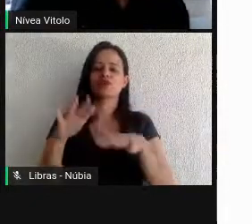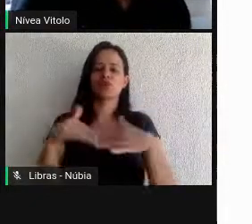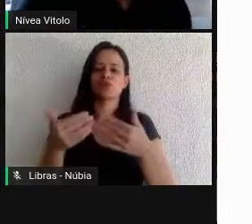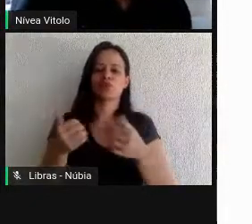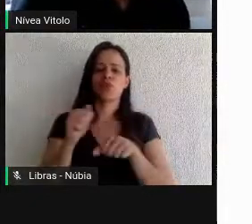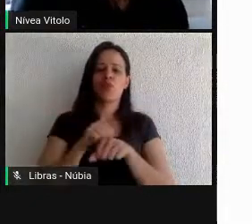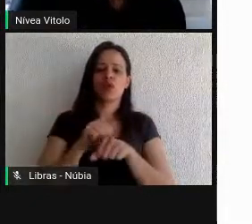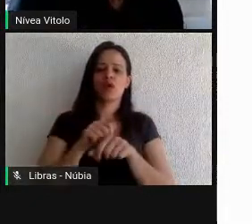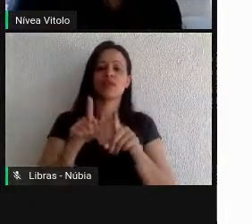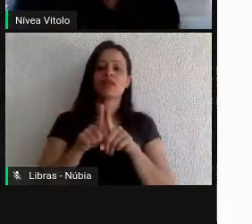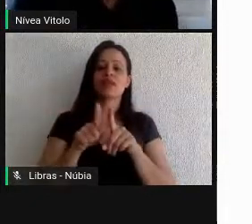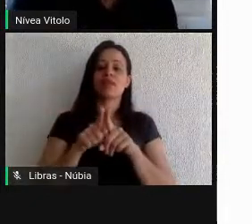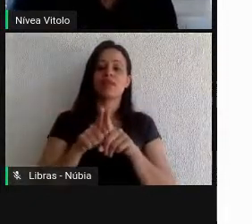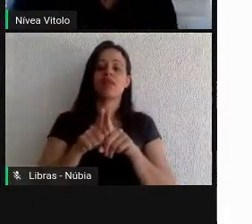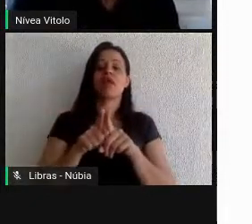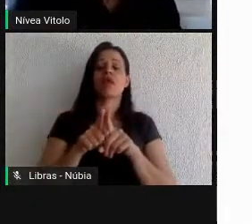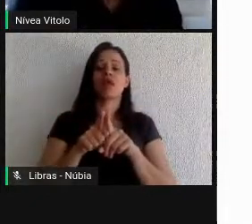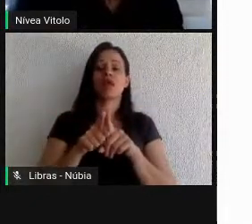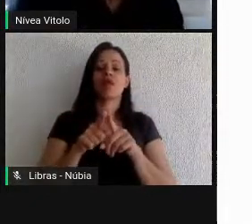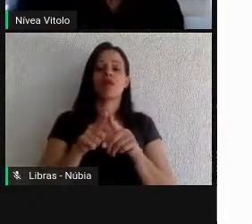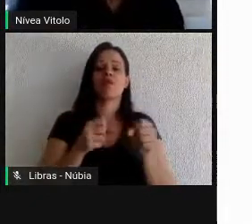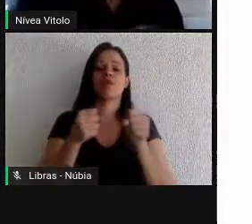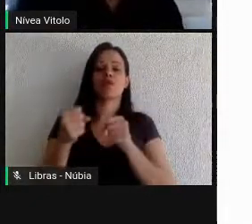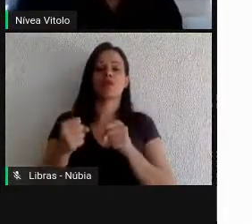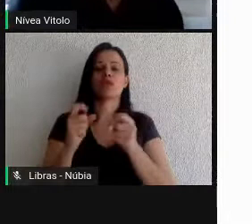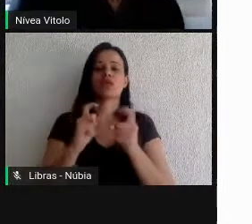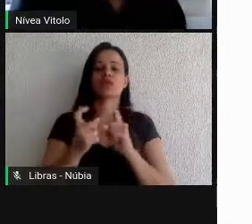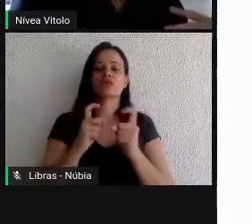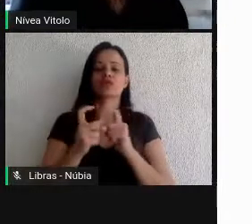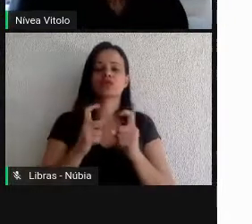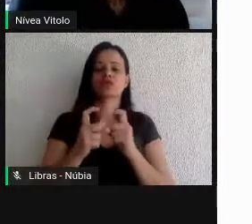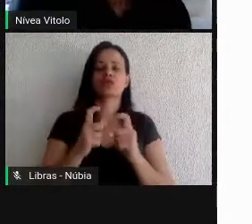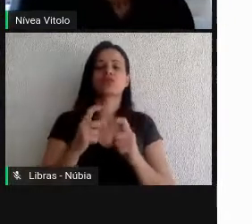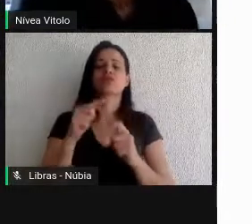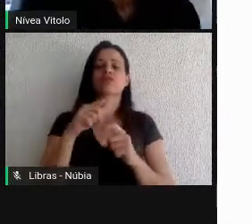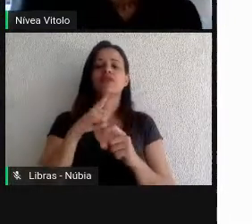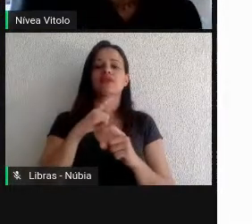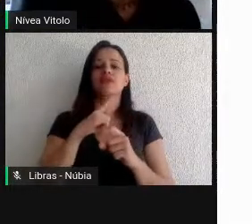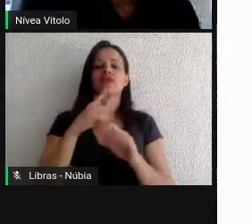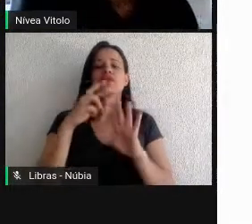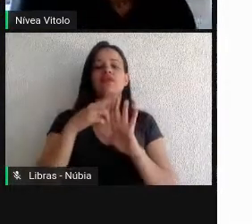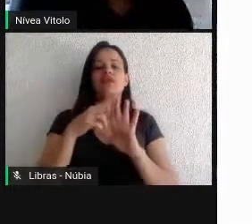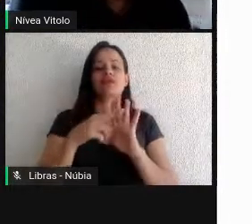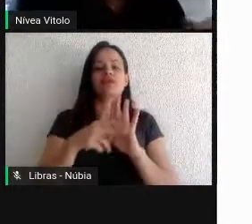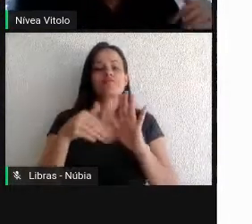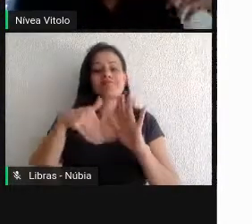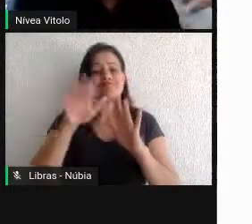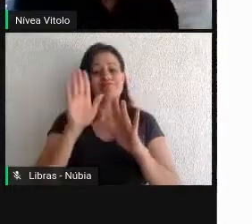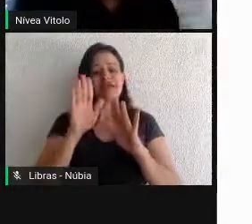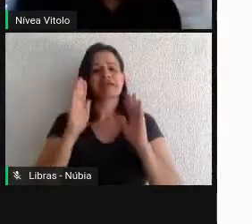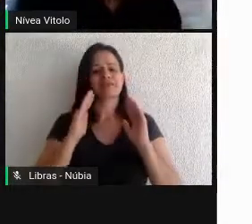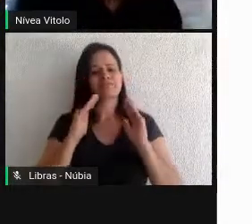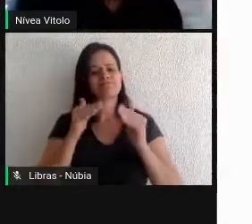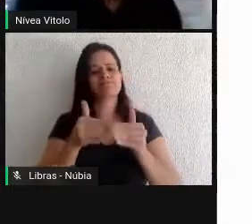e o poder executivo, as normas do Poder Executivo, por outro lado, já tem um regramento mais consistente